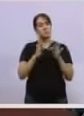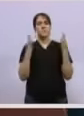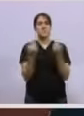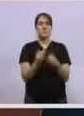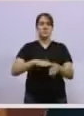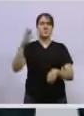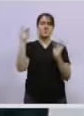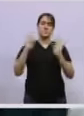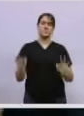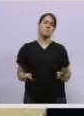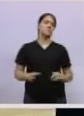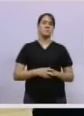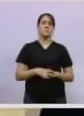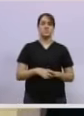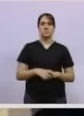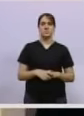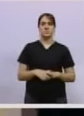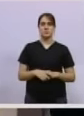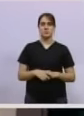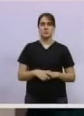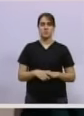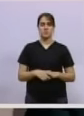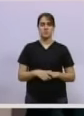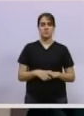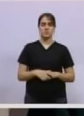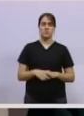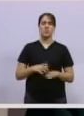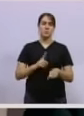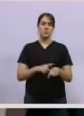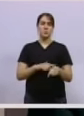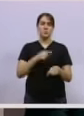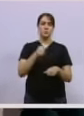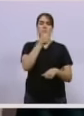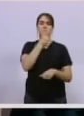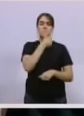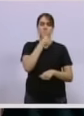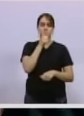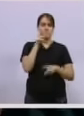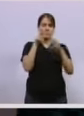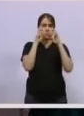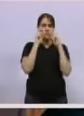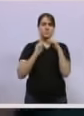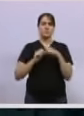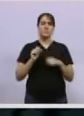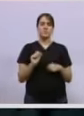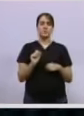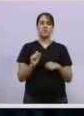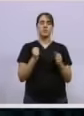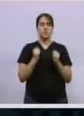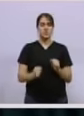de sobriedade, ele teve a oportunidade de saber que ele pode viver sem o vício. Agora, se ele não vê a hora de voltar a beber, não está valendo